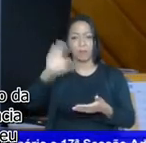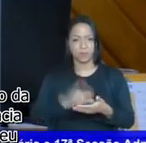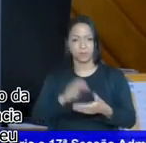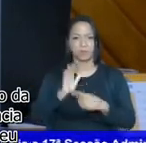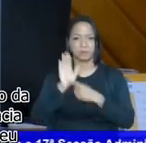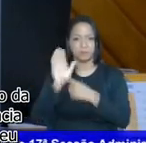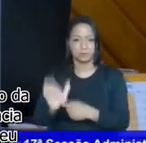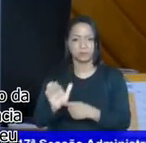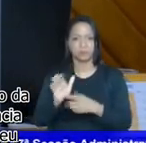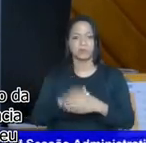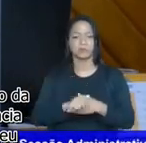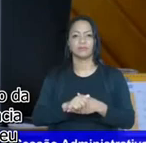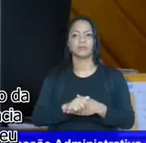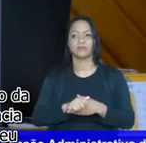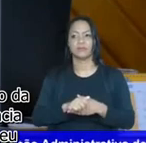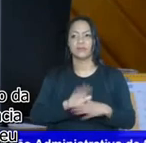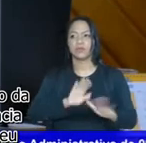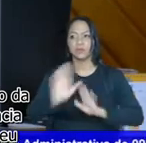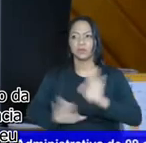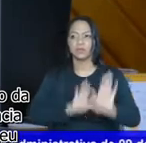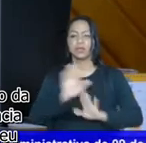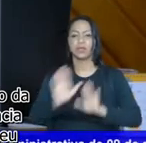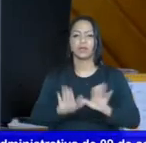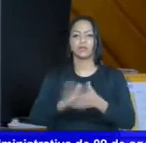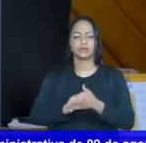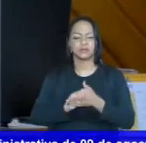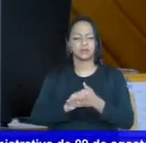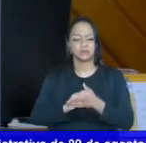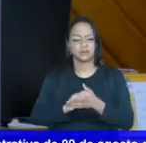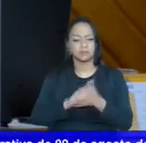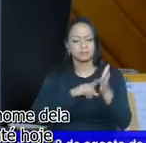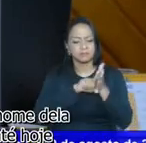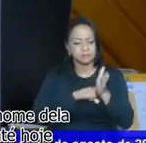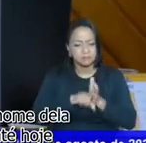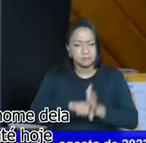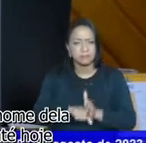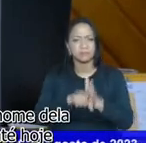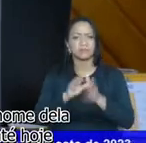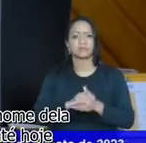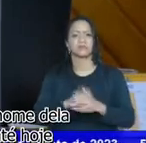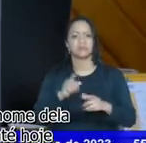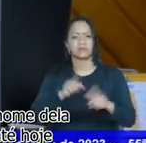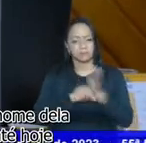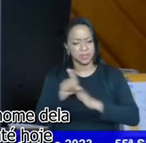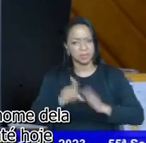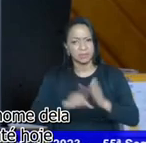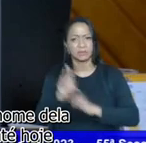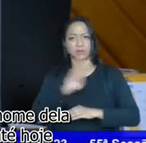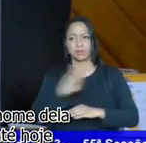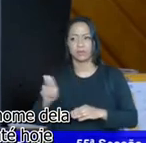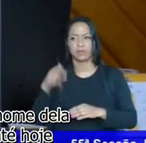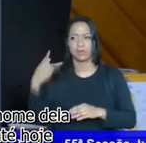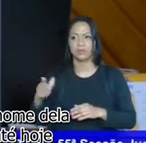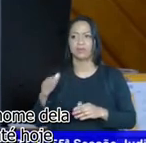eu apresentei para Vossa Excelência, e aí eu tive o cuidado, doutor Carmo, de abrir no meu gabinete a consulta também. O veículo está no nome dela até